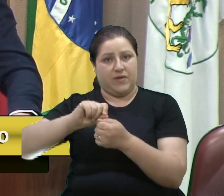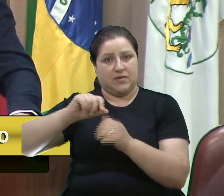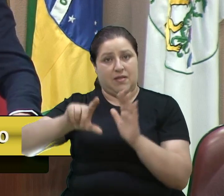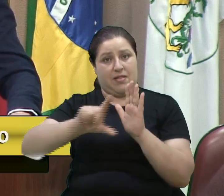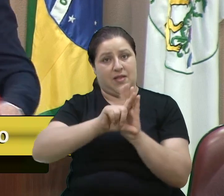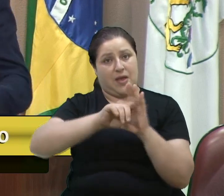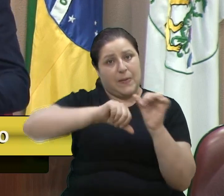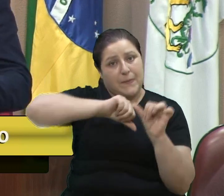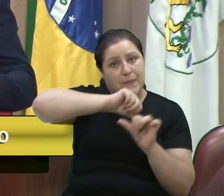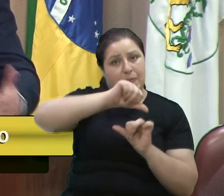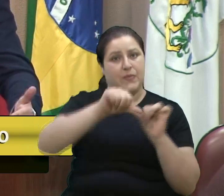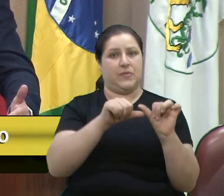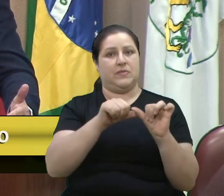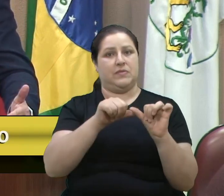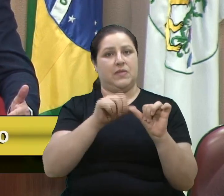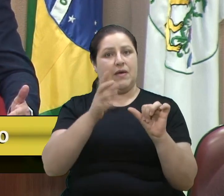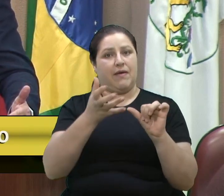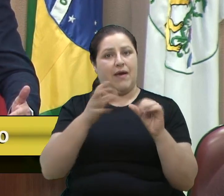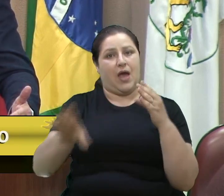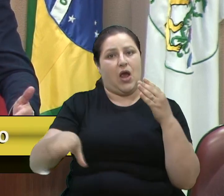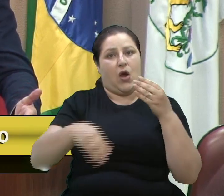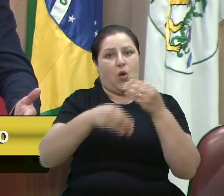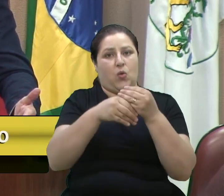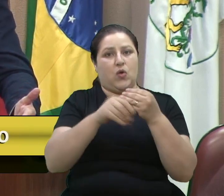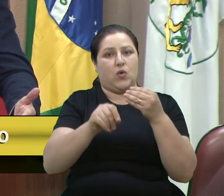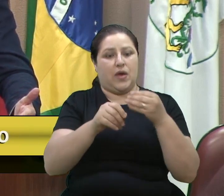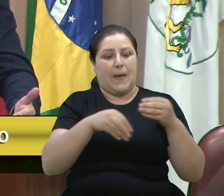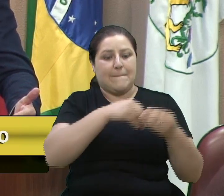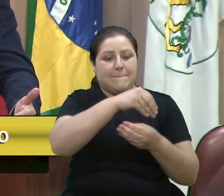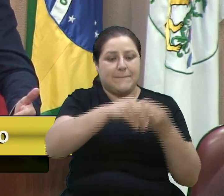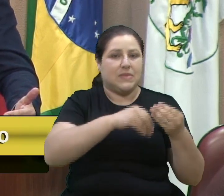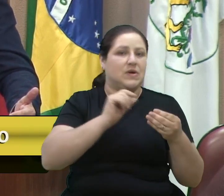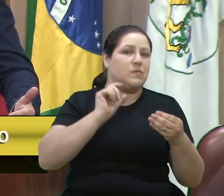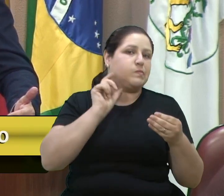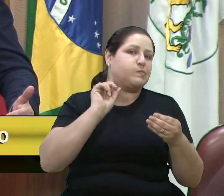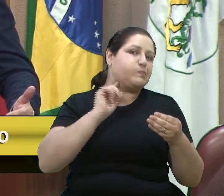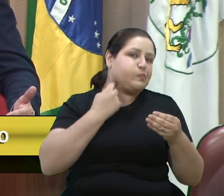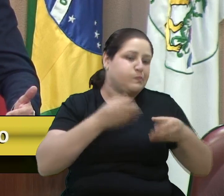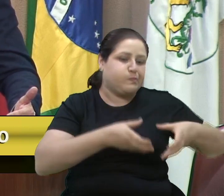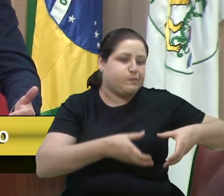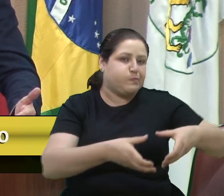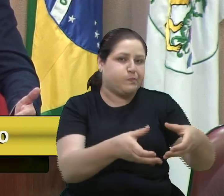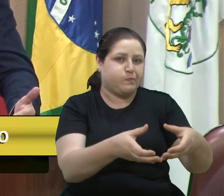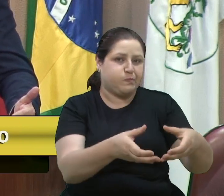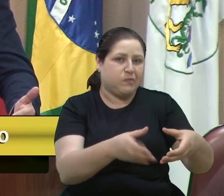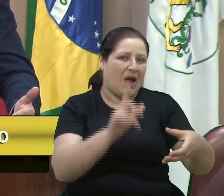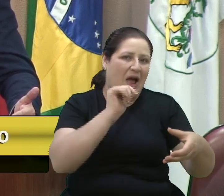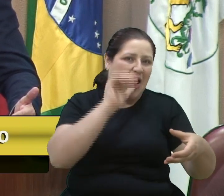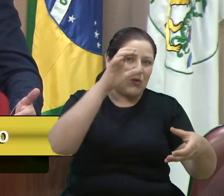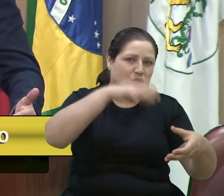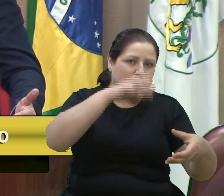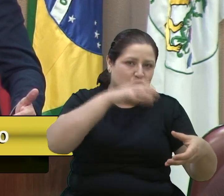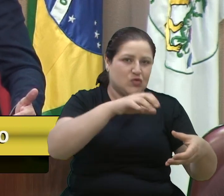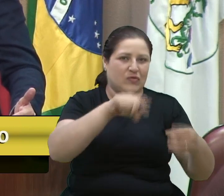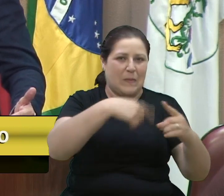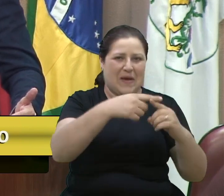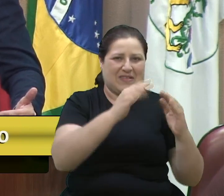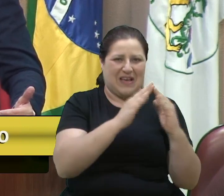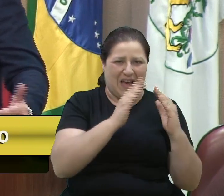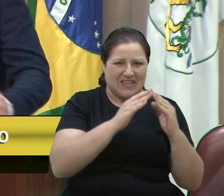lei para incluir que esse esgoto misto seja também pago pelo SAMAI